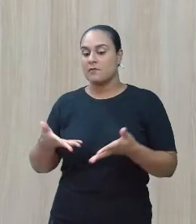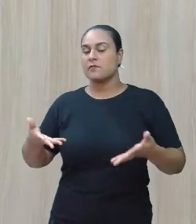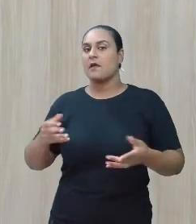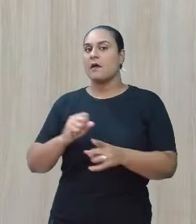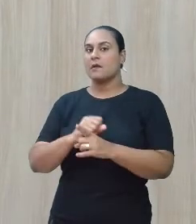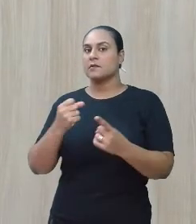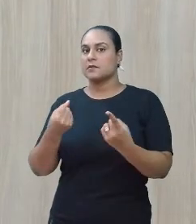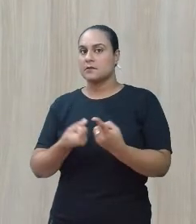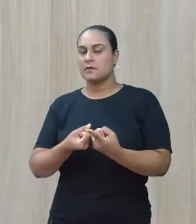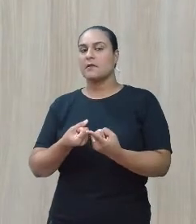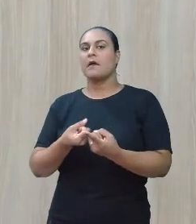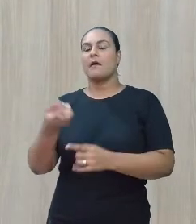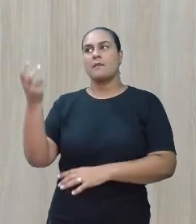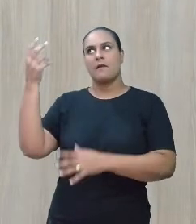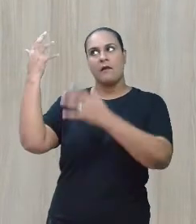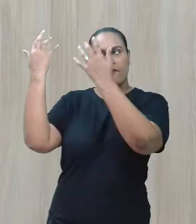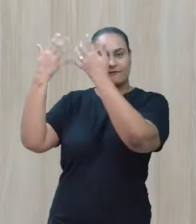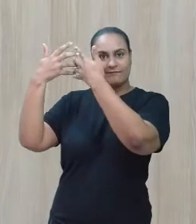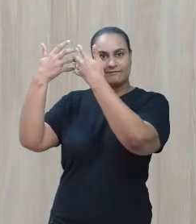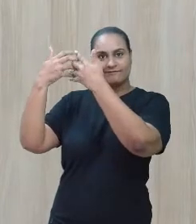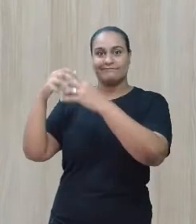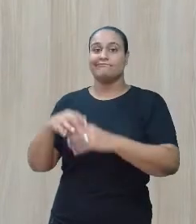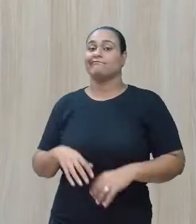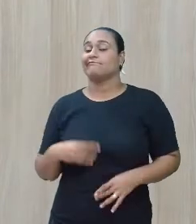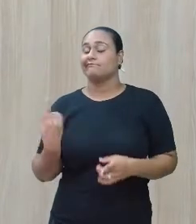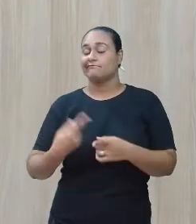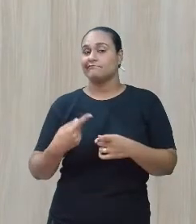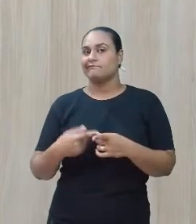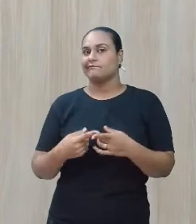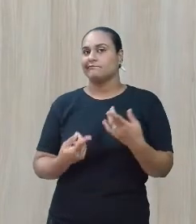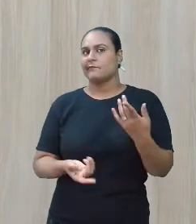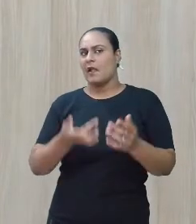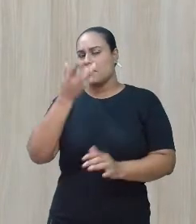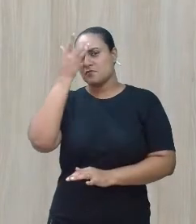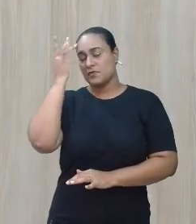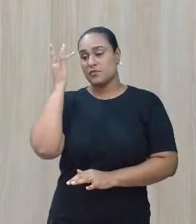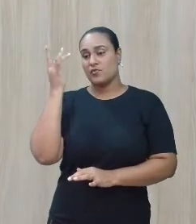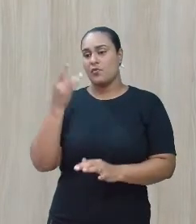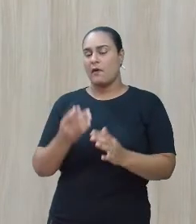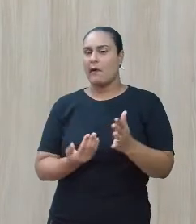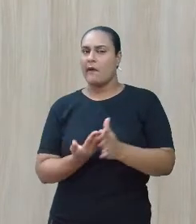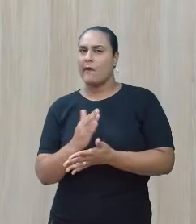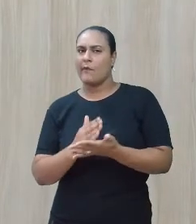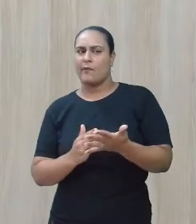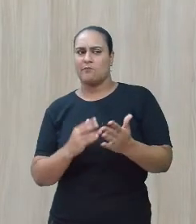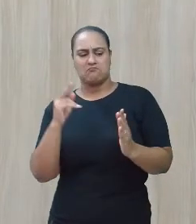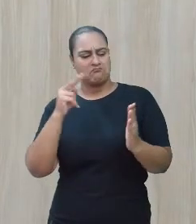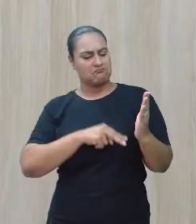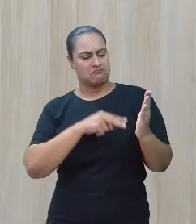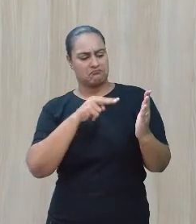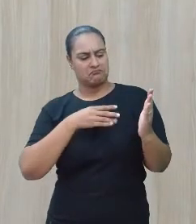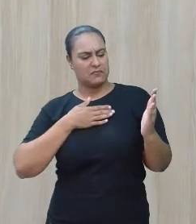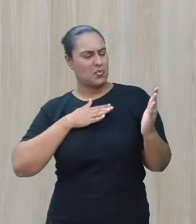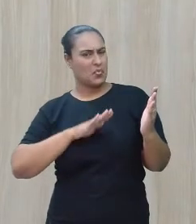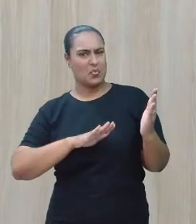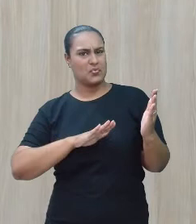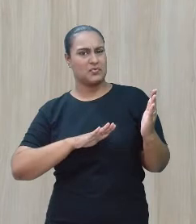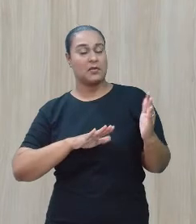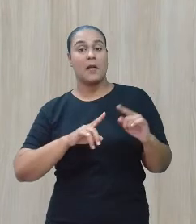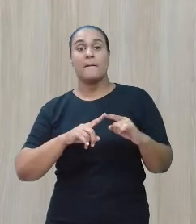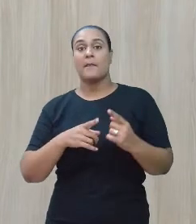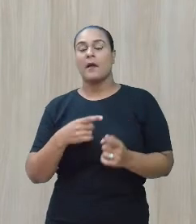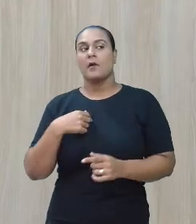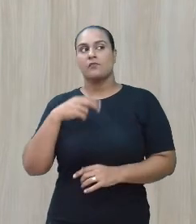vezes, é um fato, né, minha gente? Nem todas as pessoas gostam de ler. Mas aí, quando vê